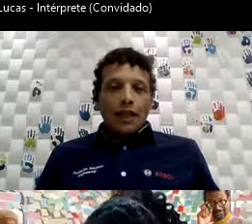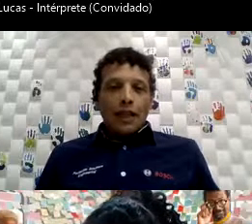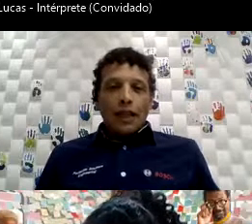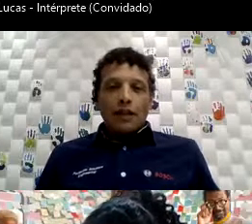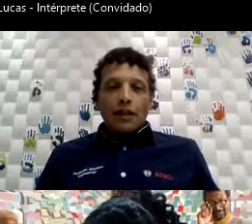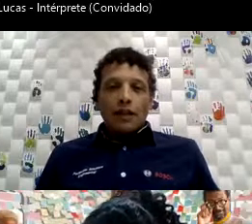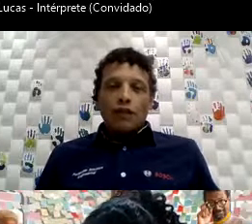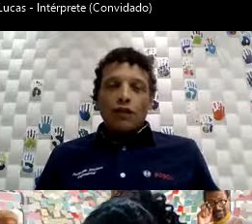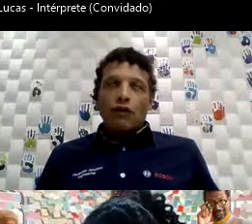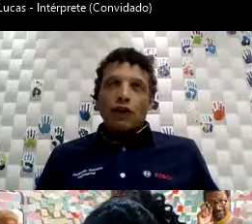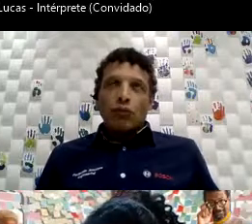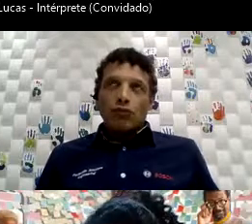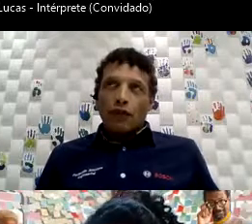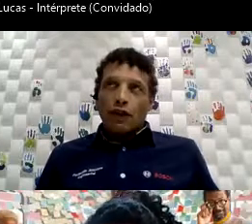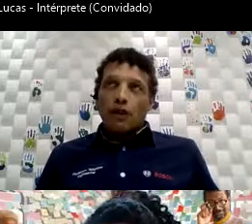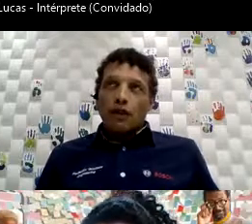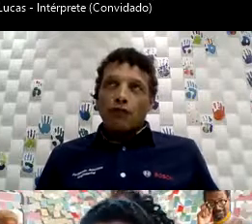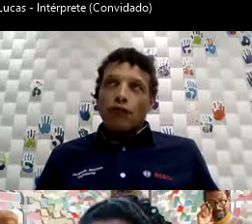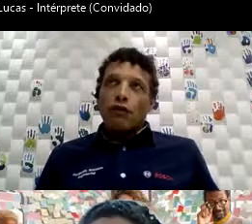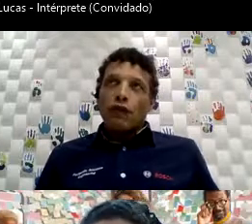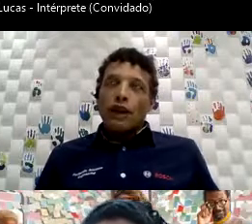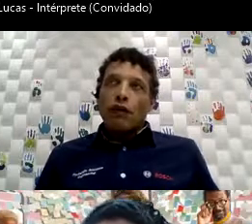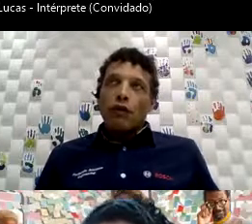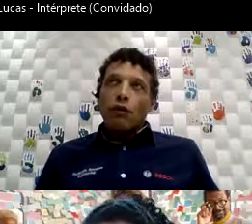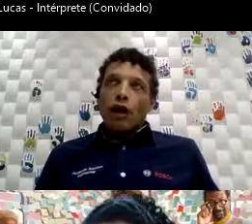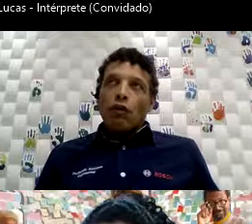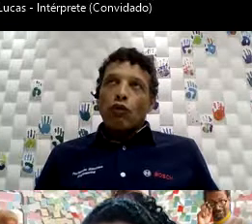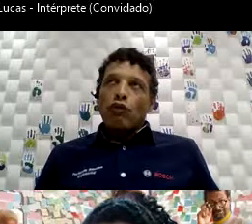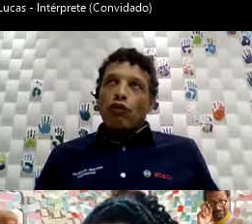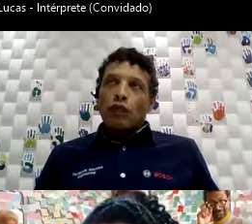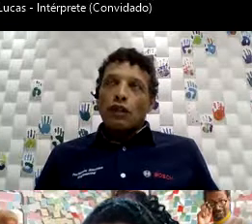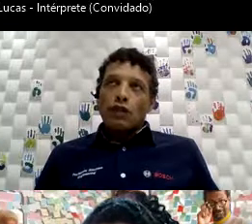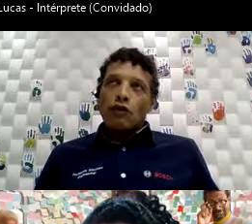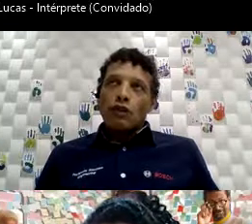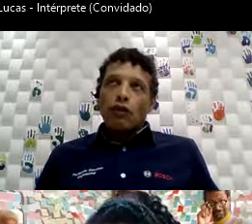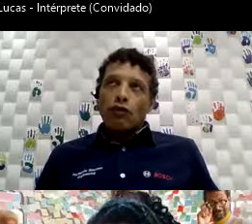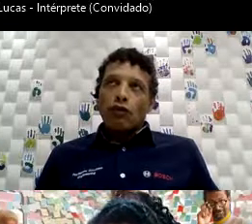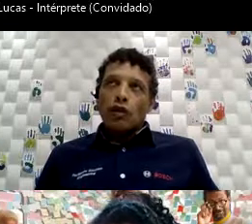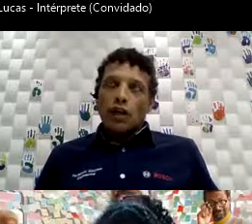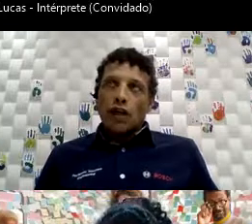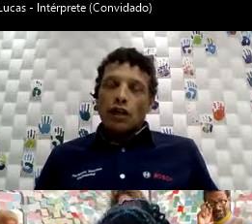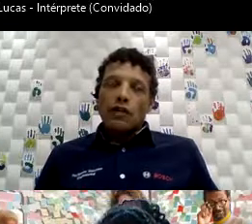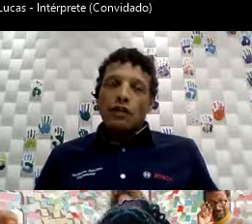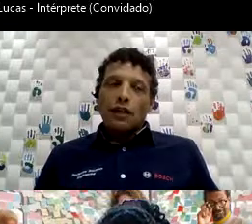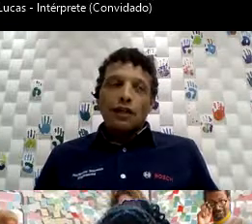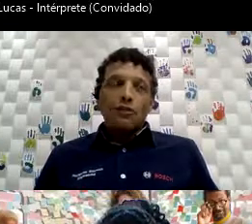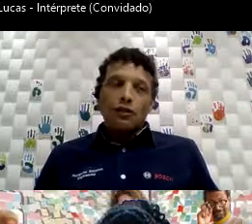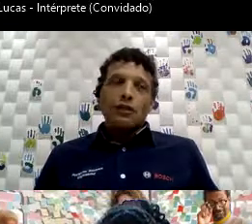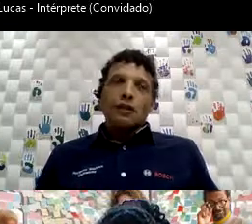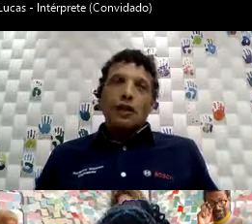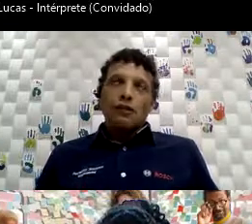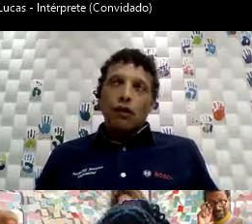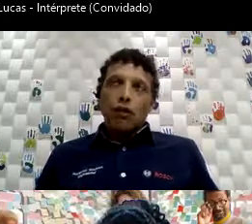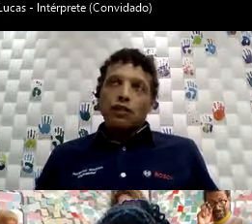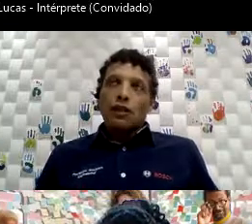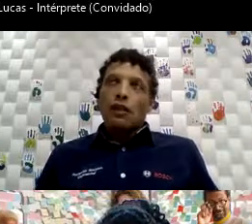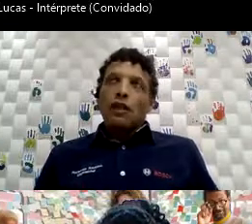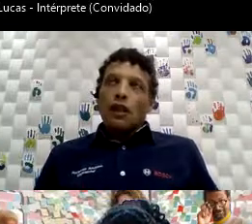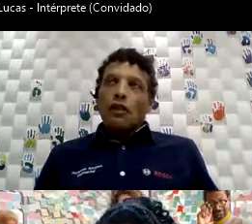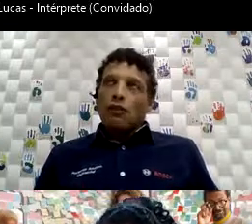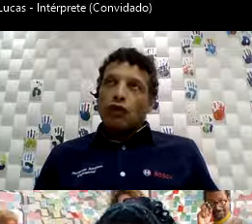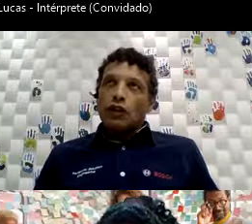de tendências da indústria 4.0. E vocês verão alguns dos itens que nós, como engenharia, tratamos dentro da